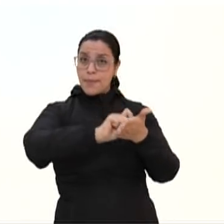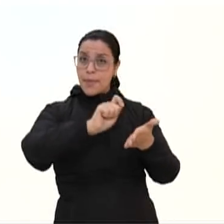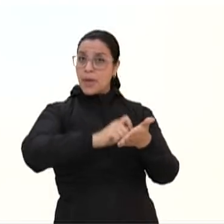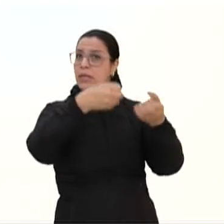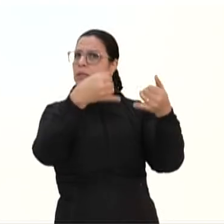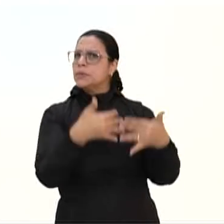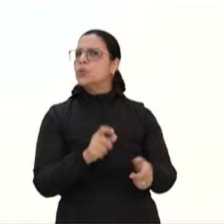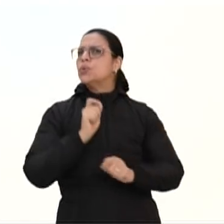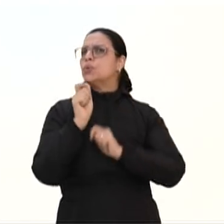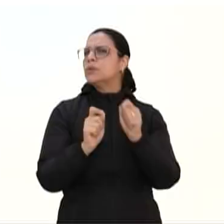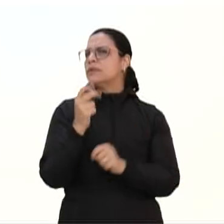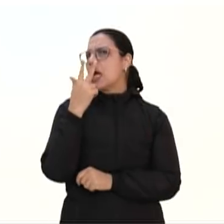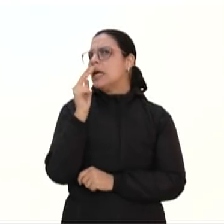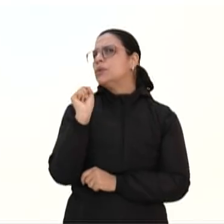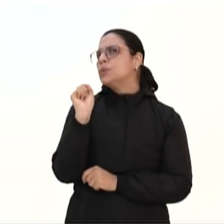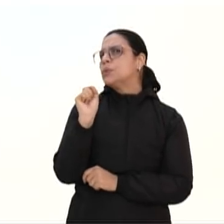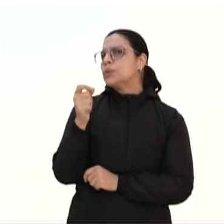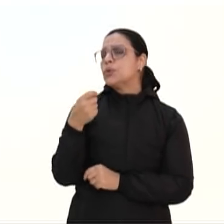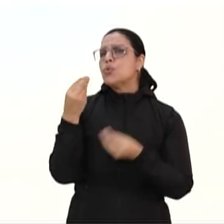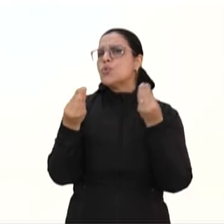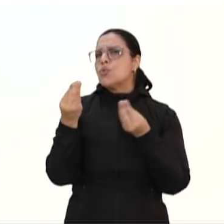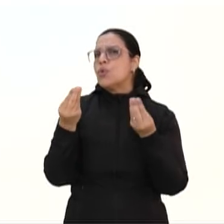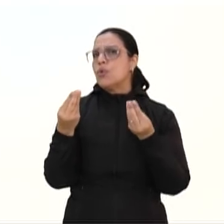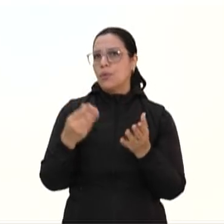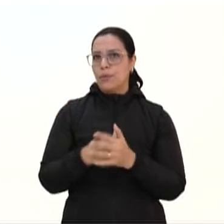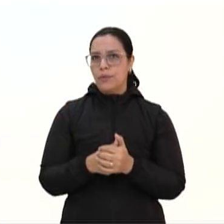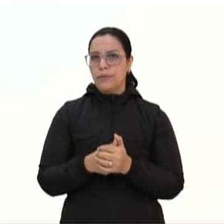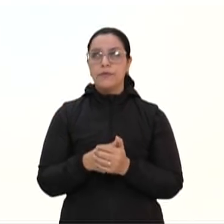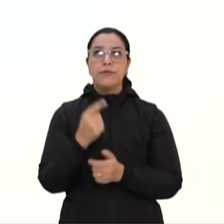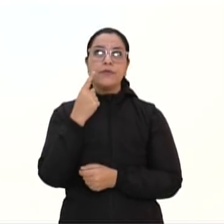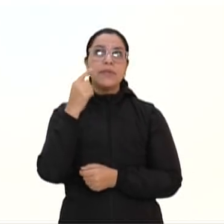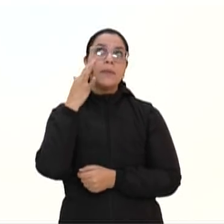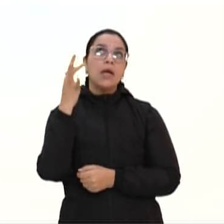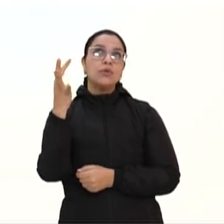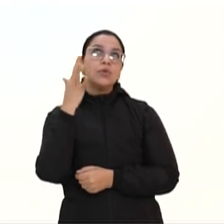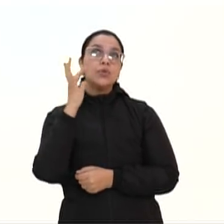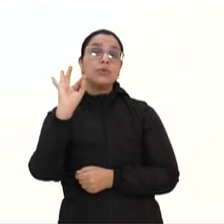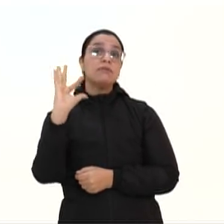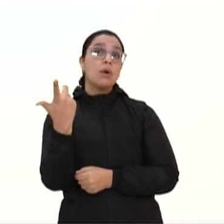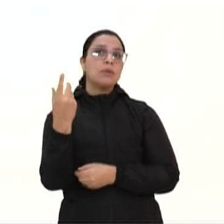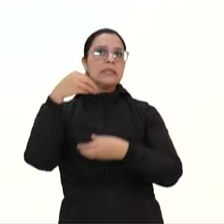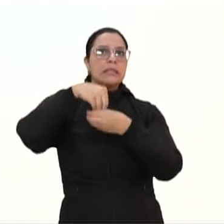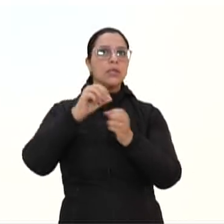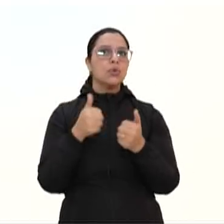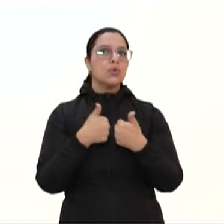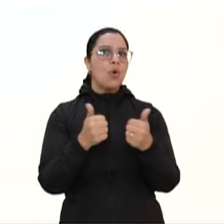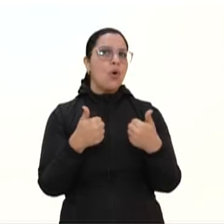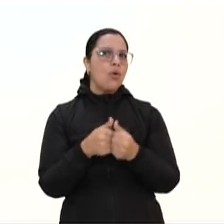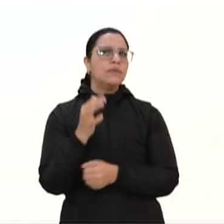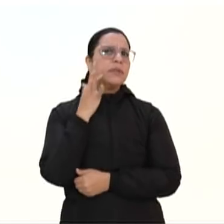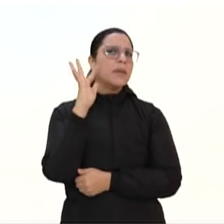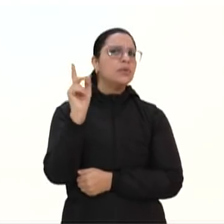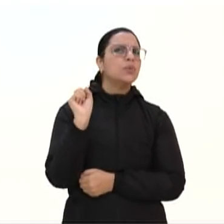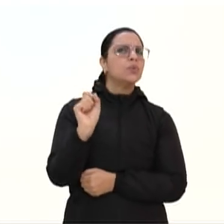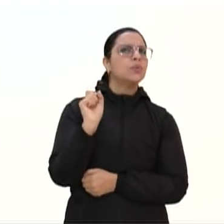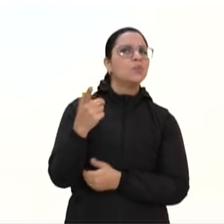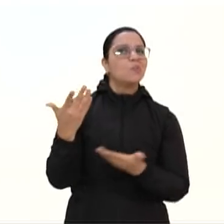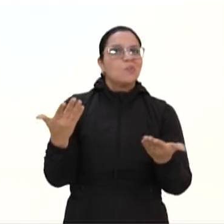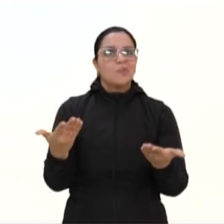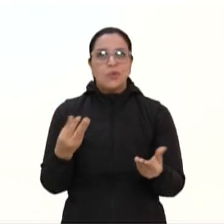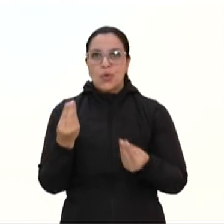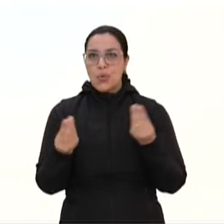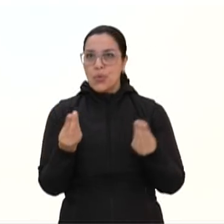texto? O que vocês acham? O que vocês passam pela cabeça de vocês aí? Pode imaginar, imagine